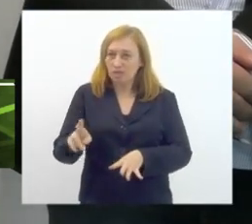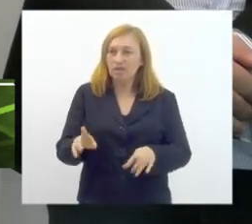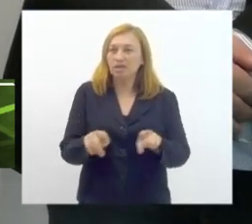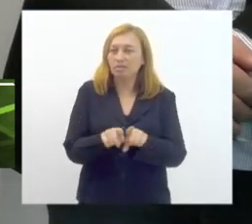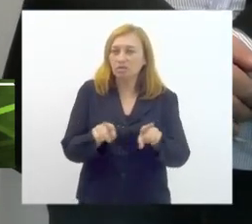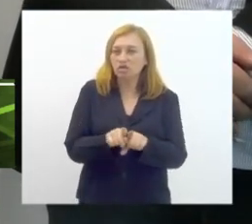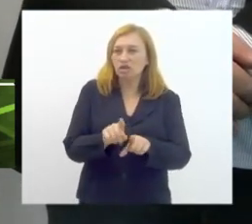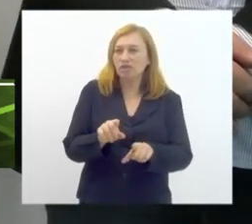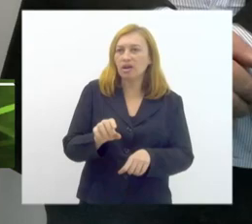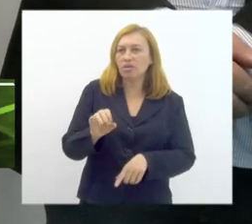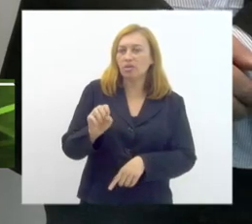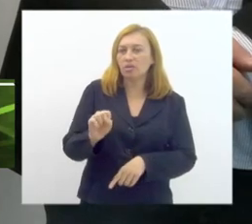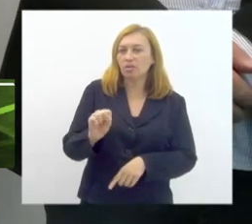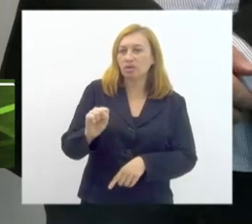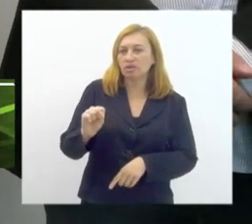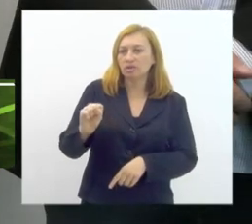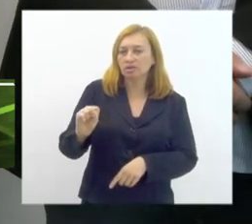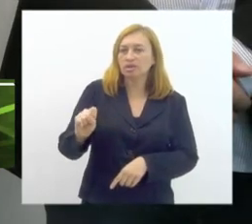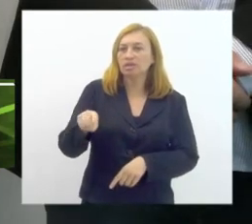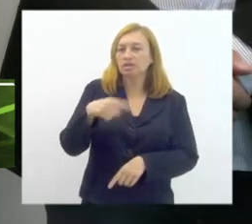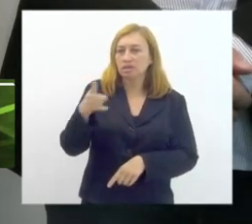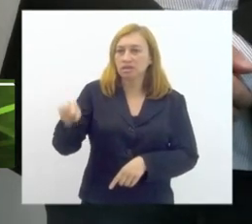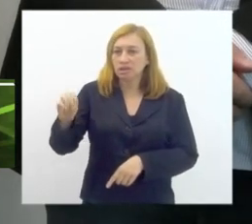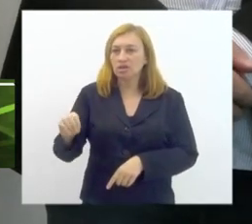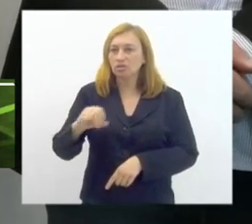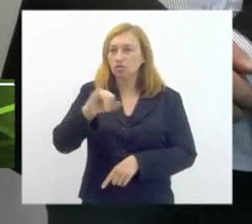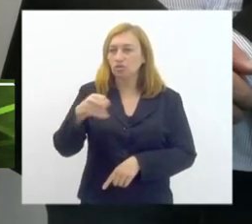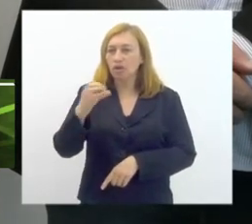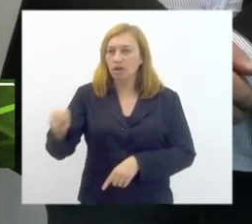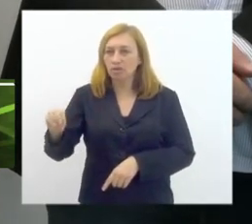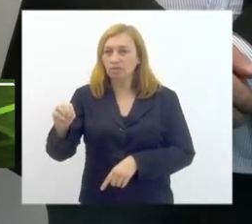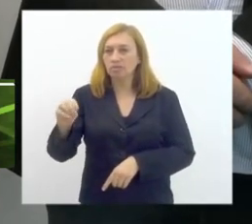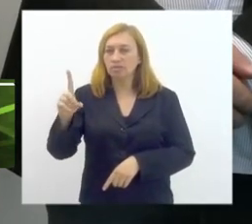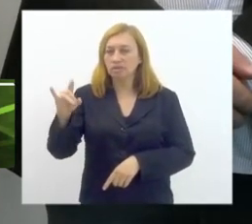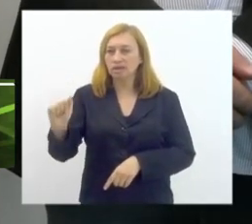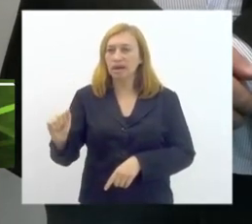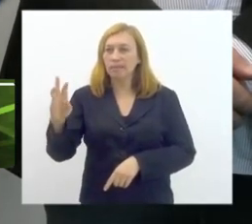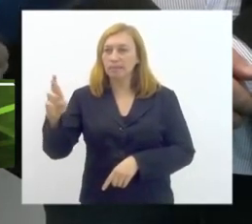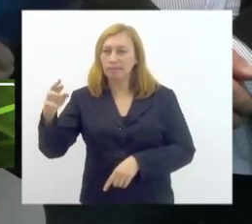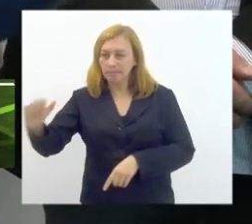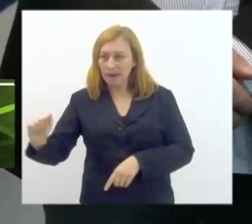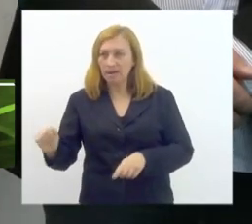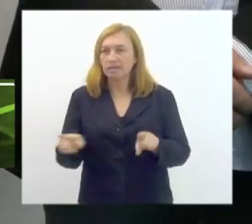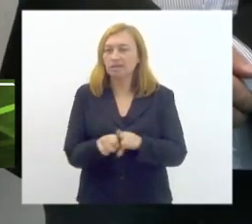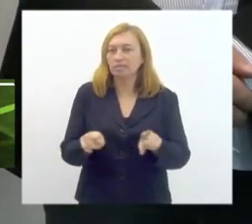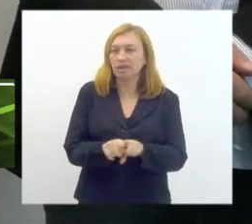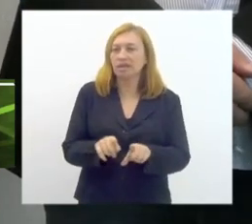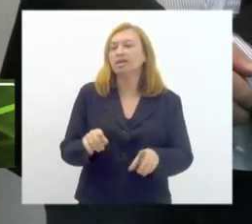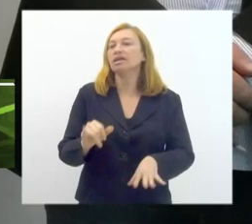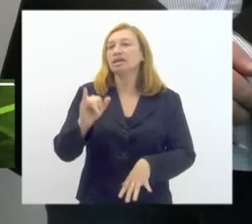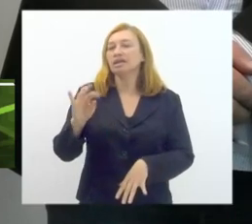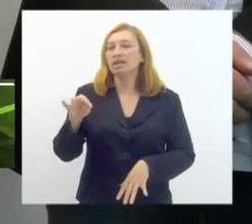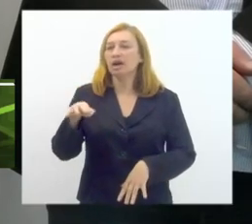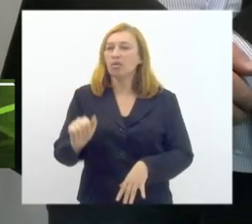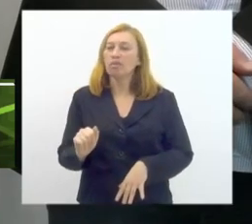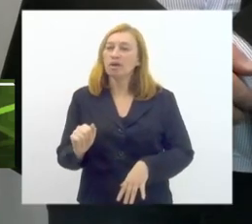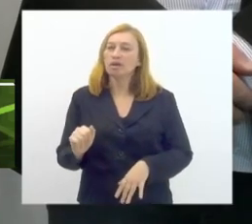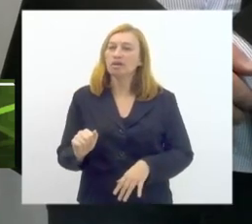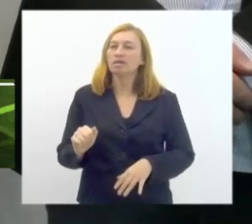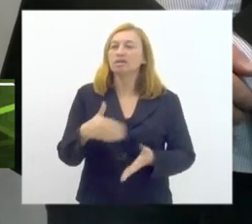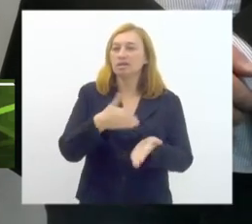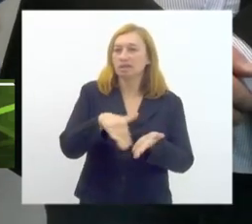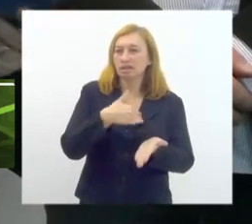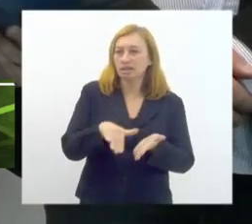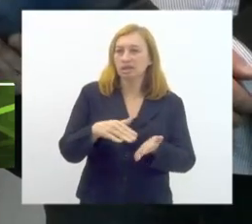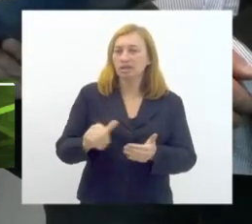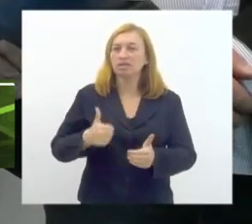né? Que estão aí. E agradecer ao companheiro Vanderlei, secretário de Italva, que teve a sensibilidade